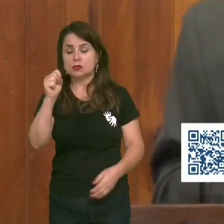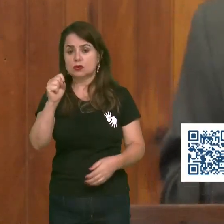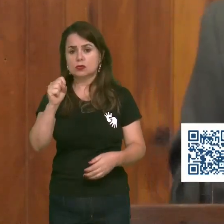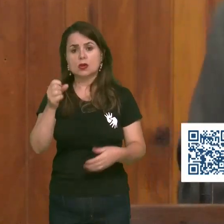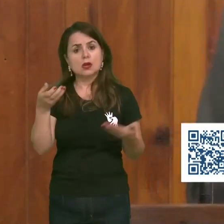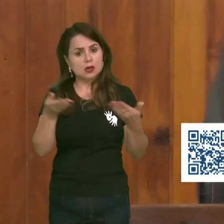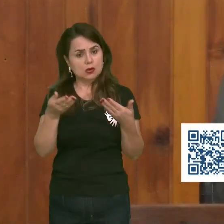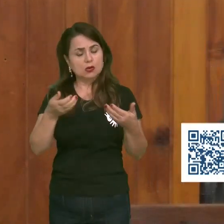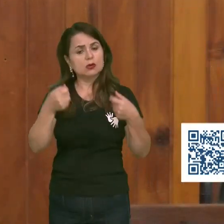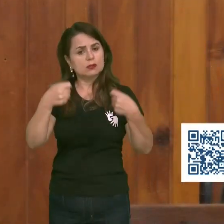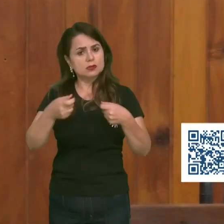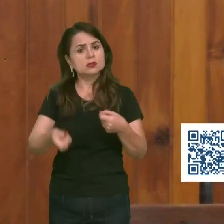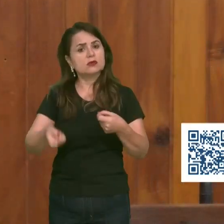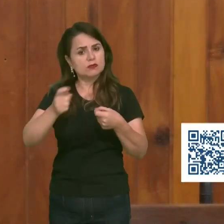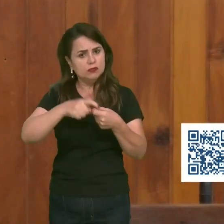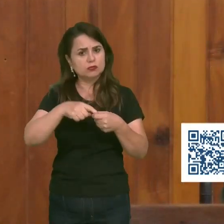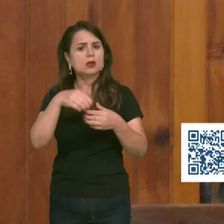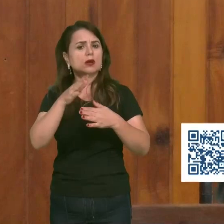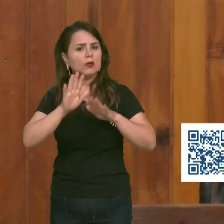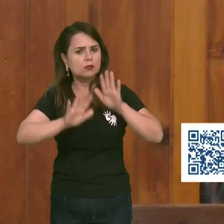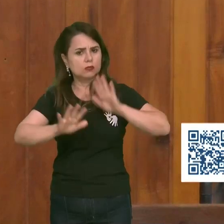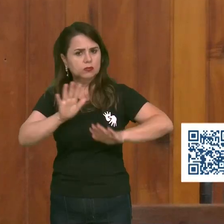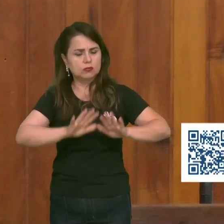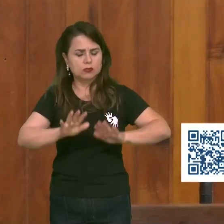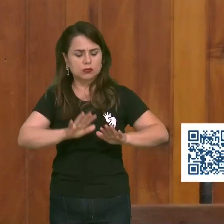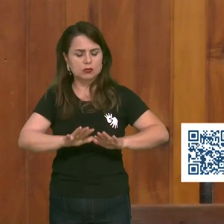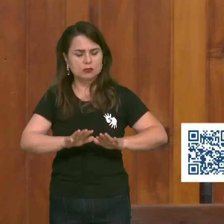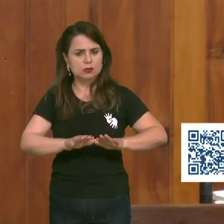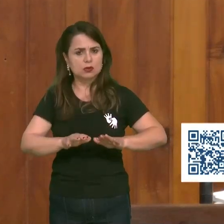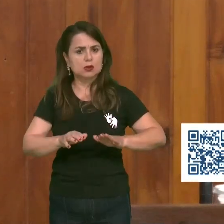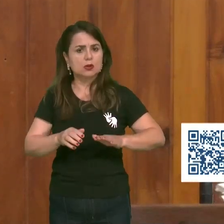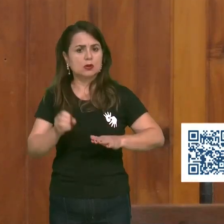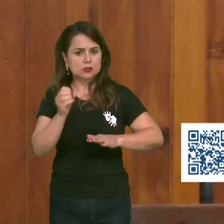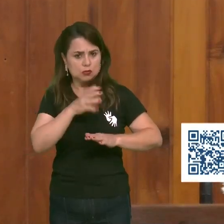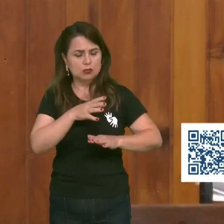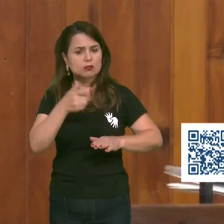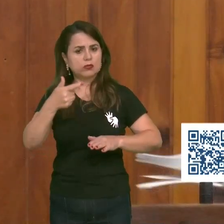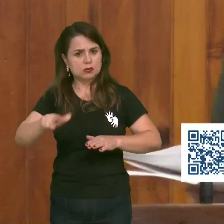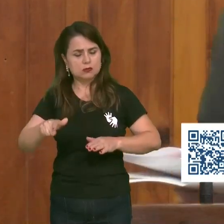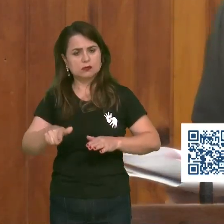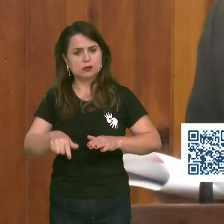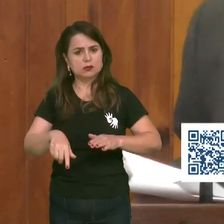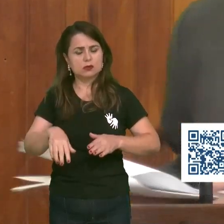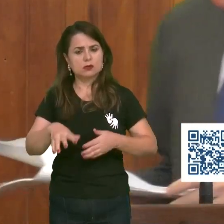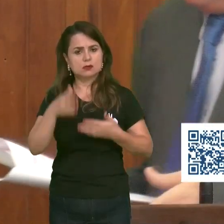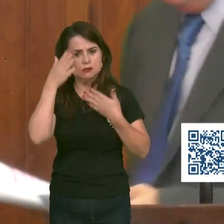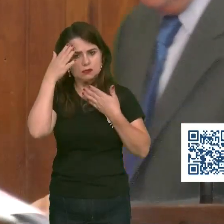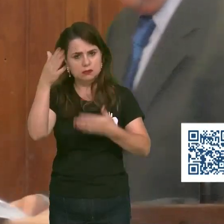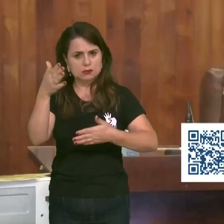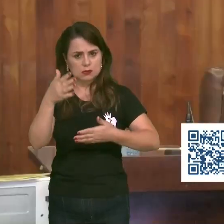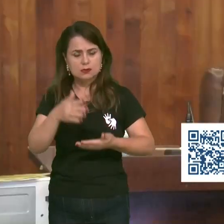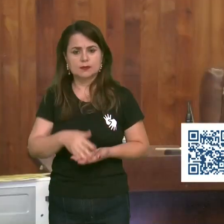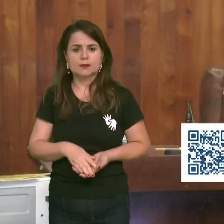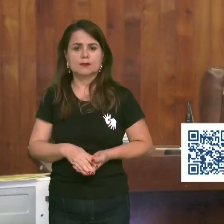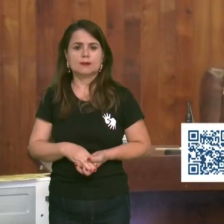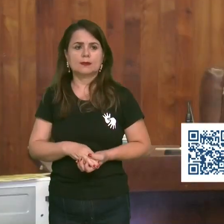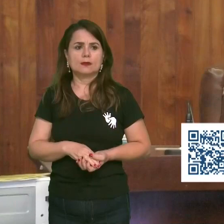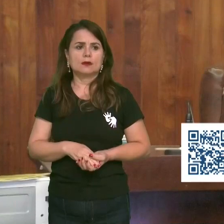Então essas são as reivindicações senhor presidente e eu Solicito a aprovação do requerimento